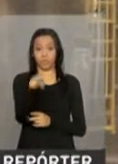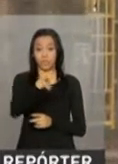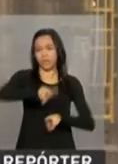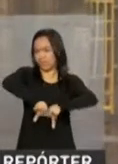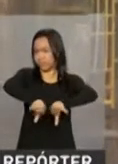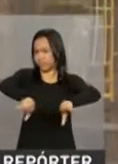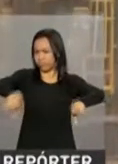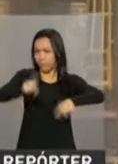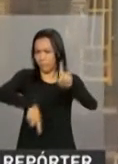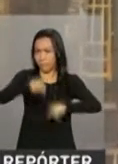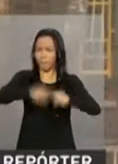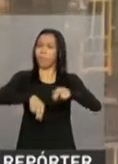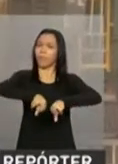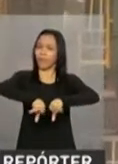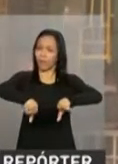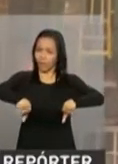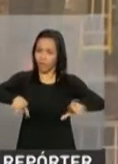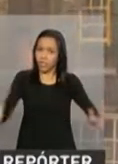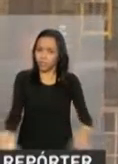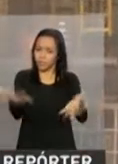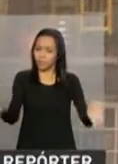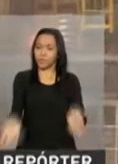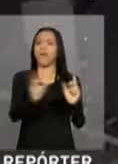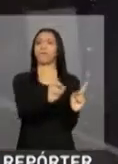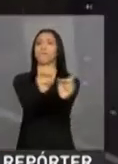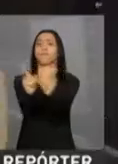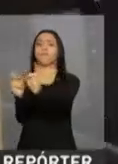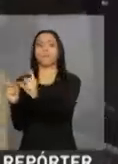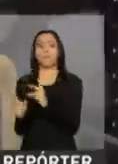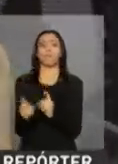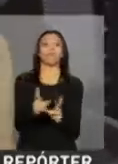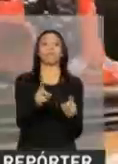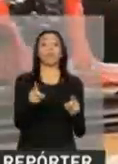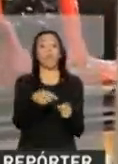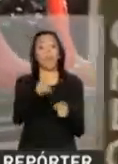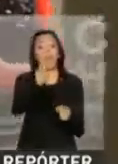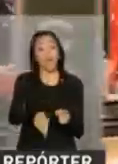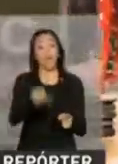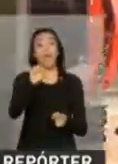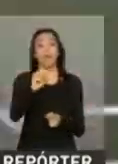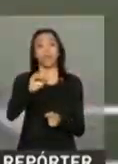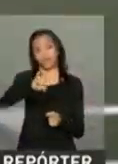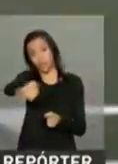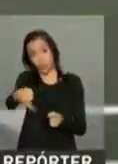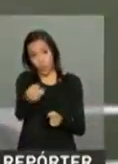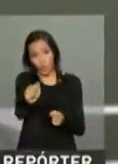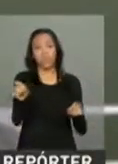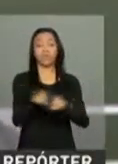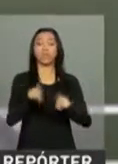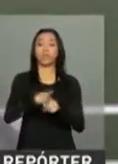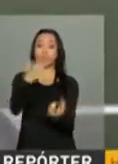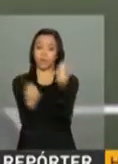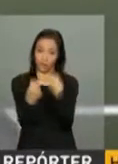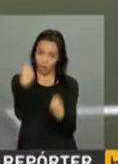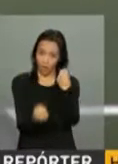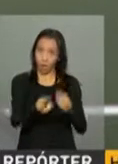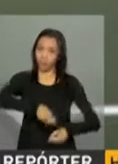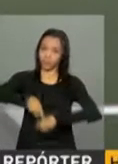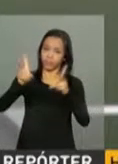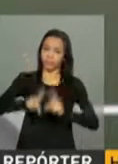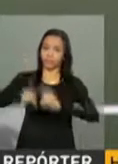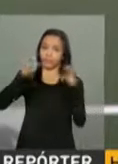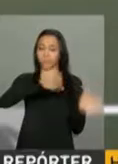produtos que impulsionaram a balança comercial neste primeiro semestre estão a soja e os automóveis o superada balança comercial recorde